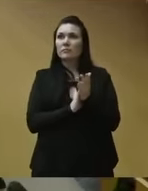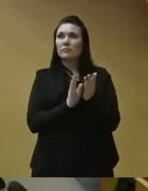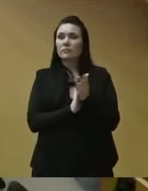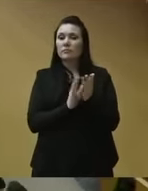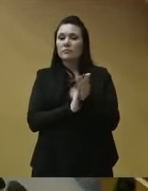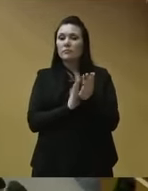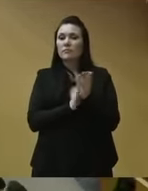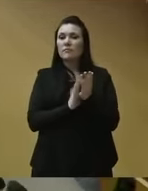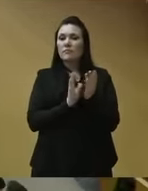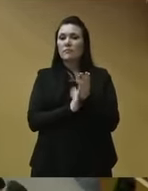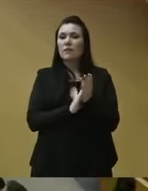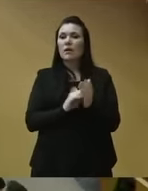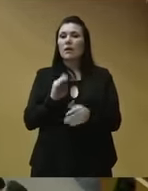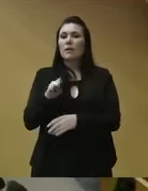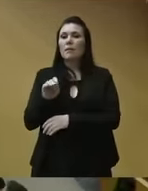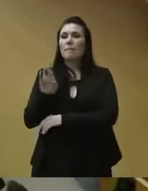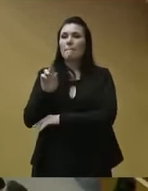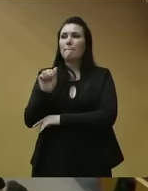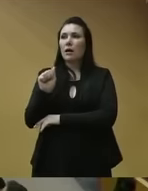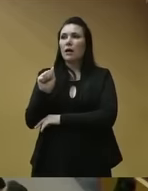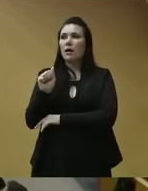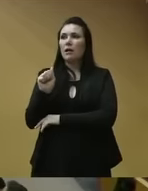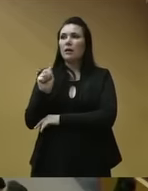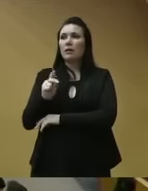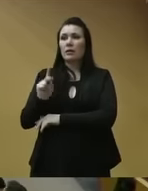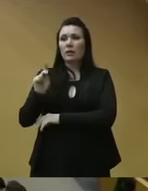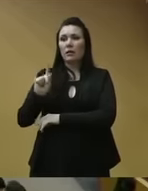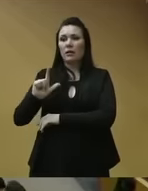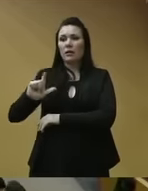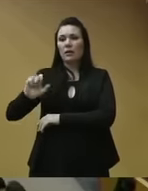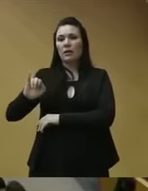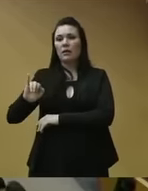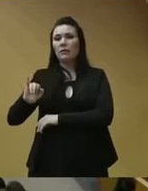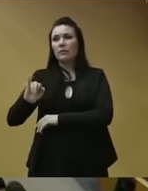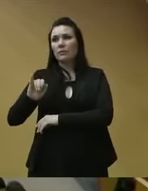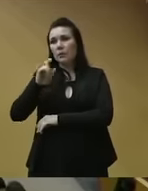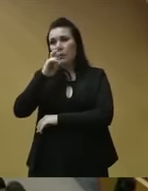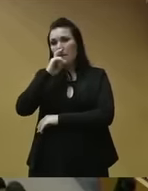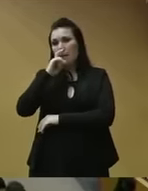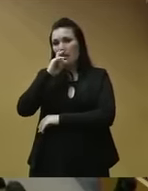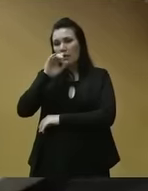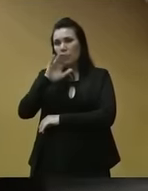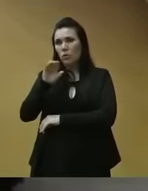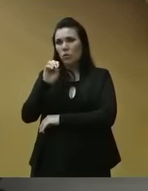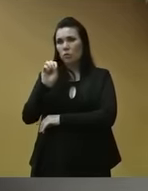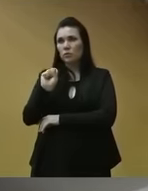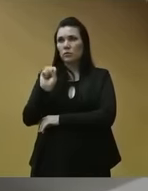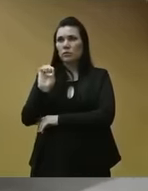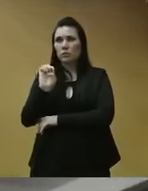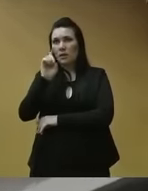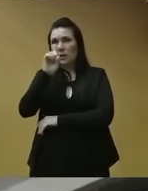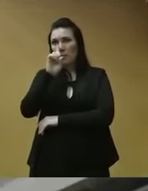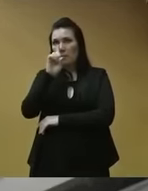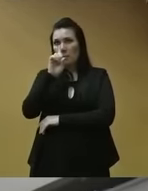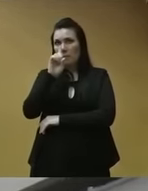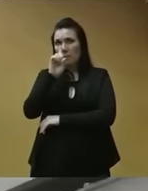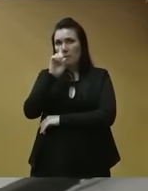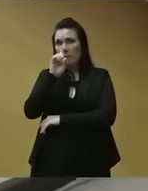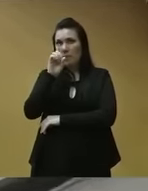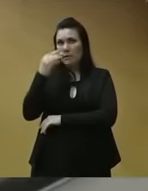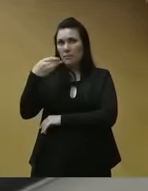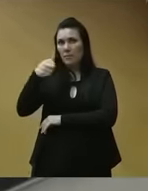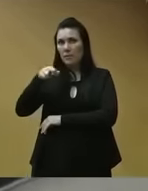Bradley Bajerra Lemos, filho de José Bernardino Batista Lemos e Maria Eugênia Baleja